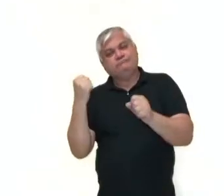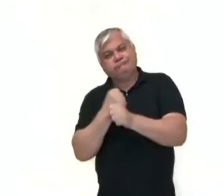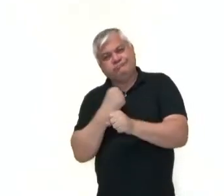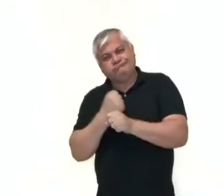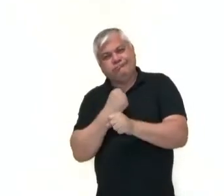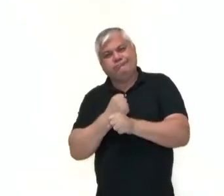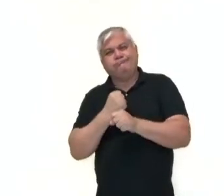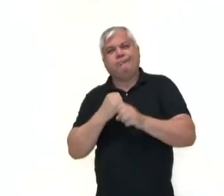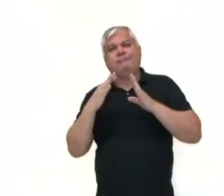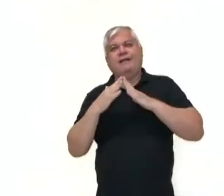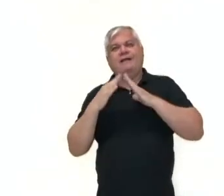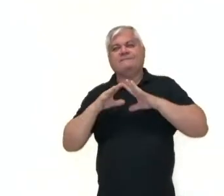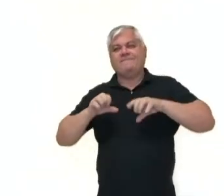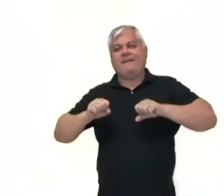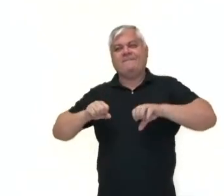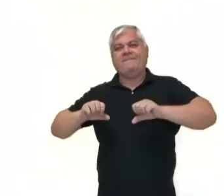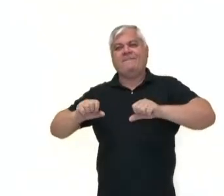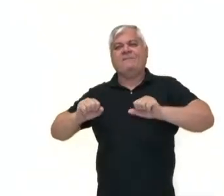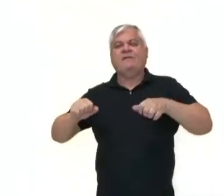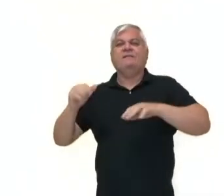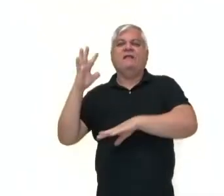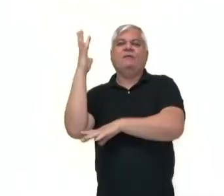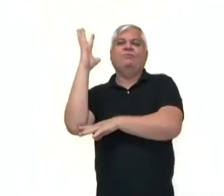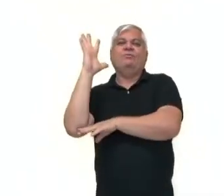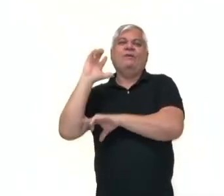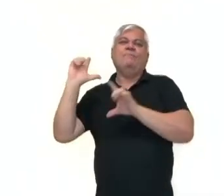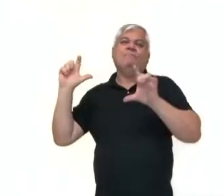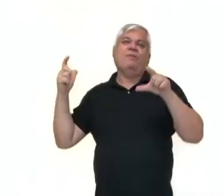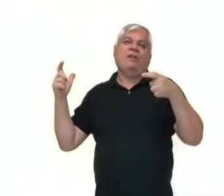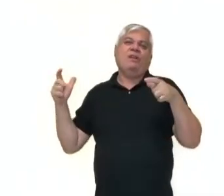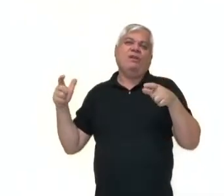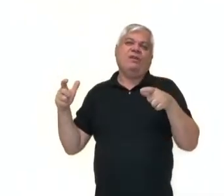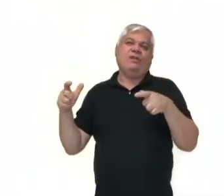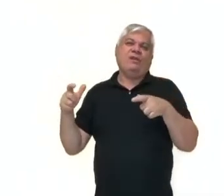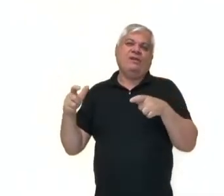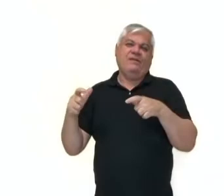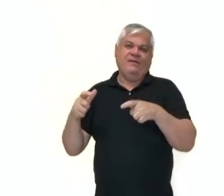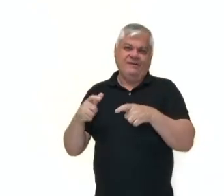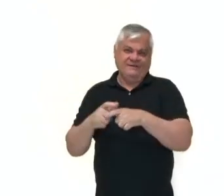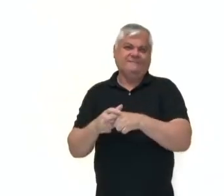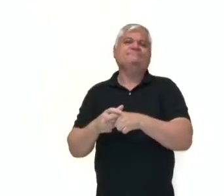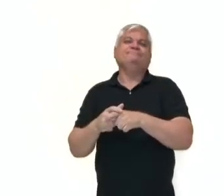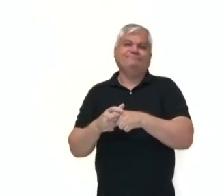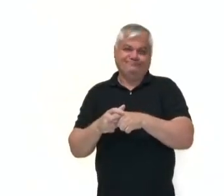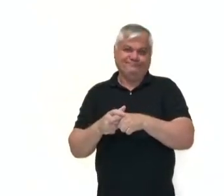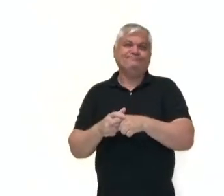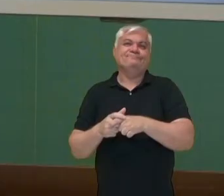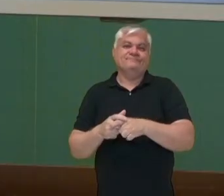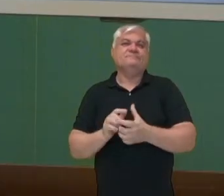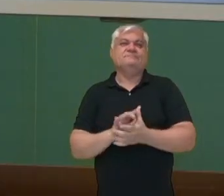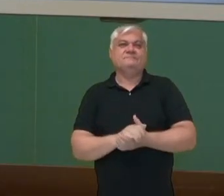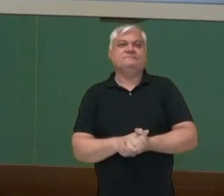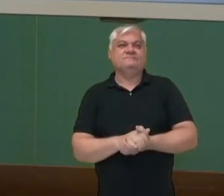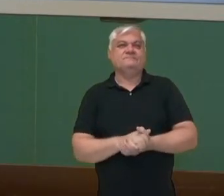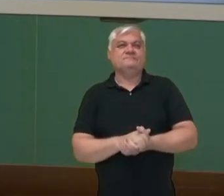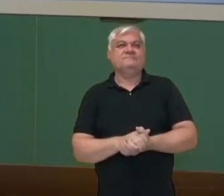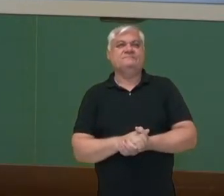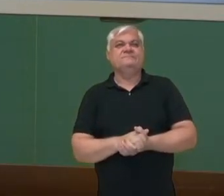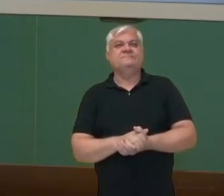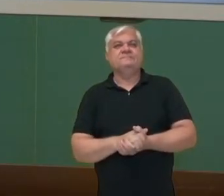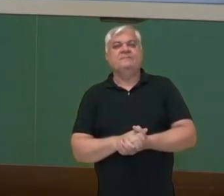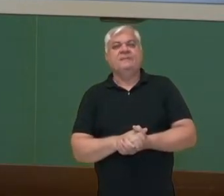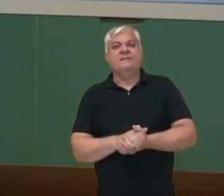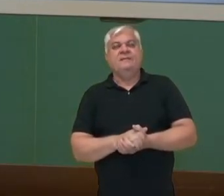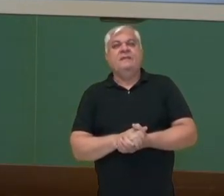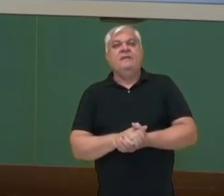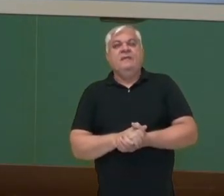gente falou, a gente tem então a redução das áreas dessa vegetação original, certo? E